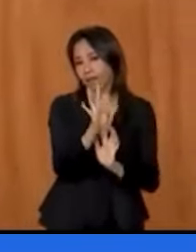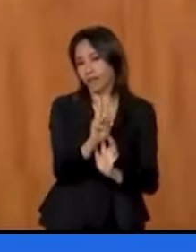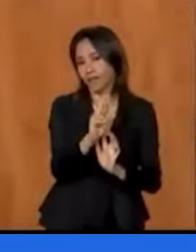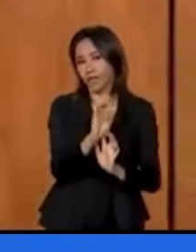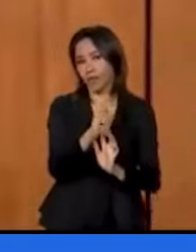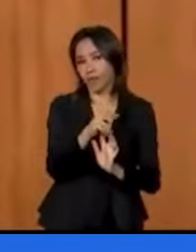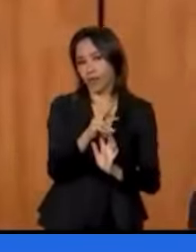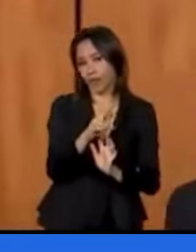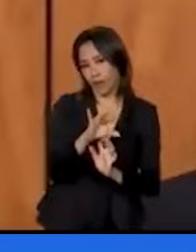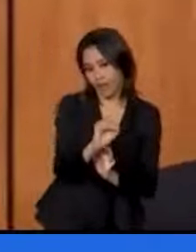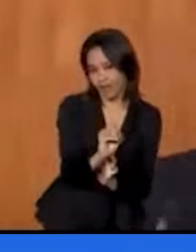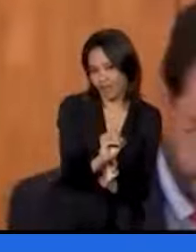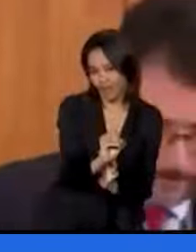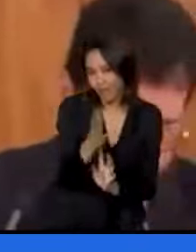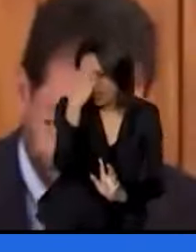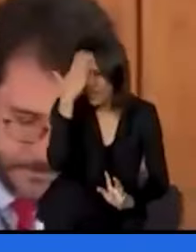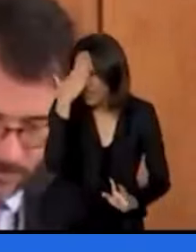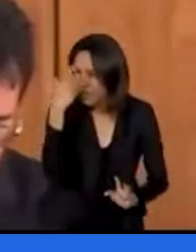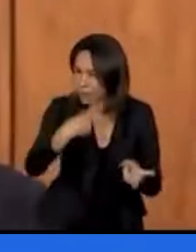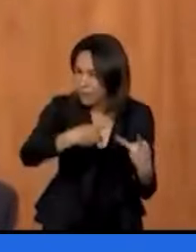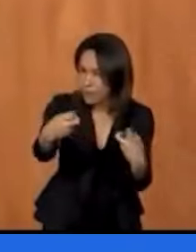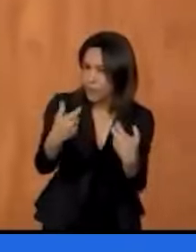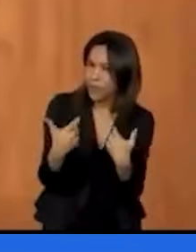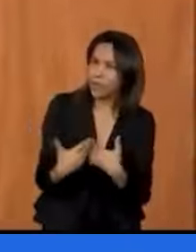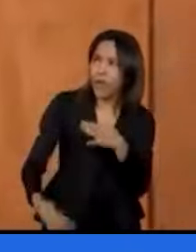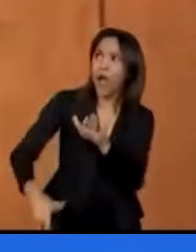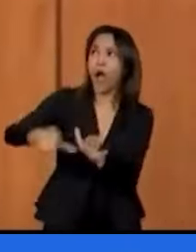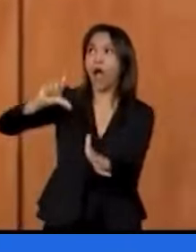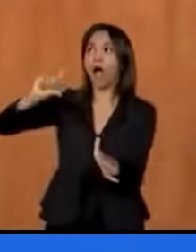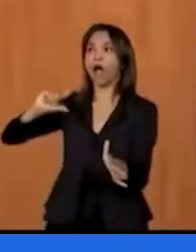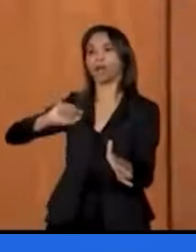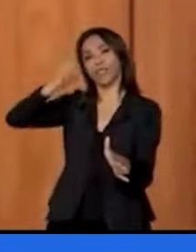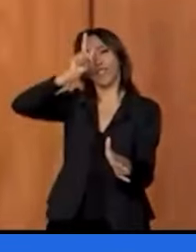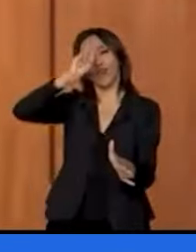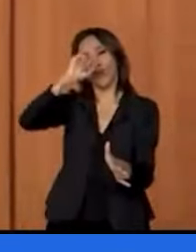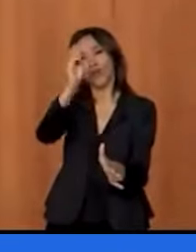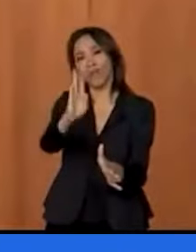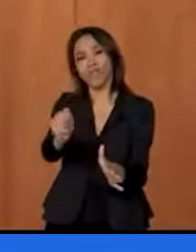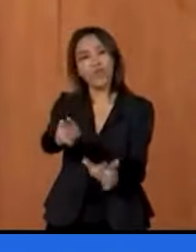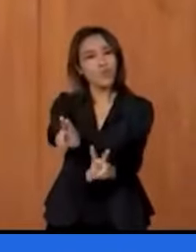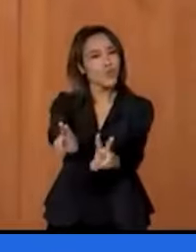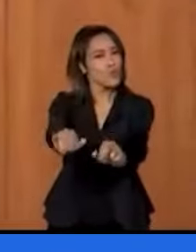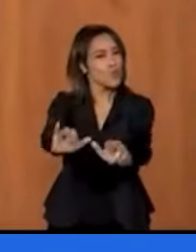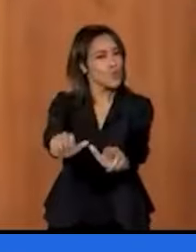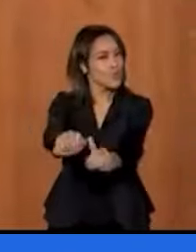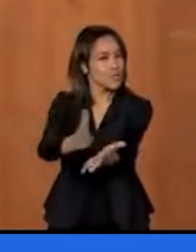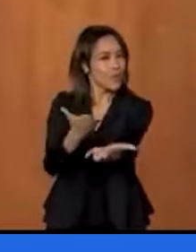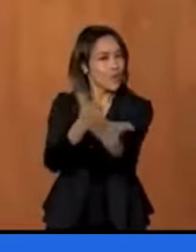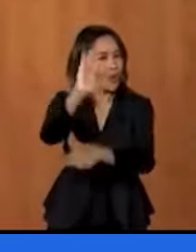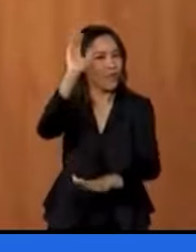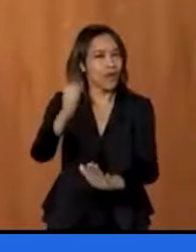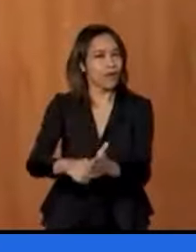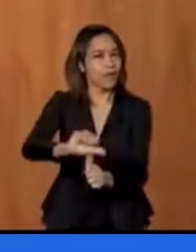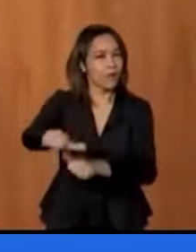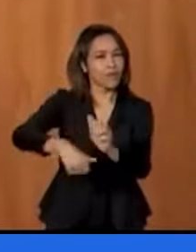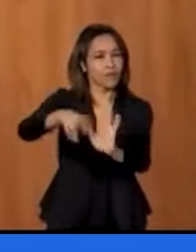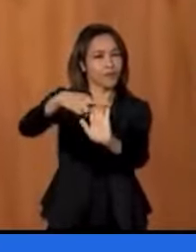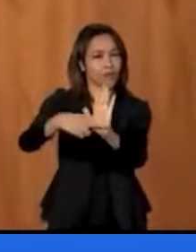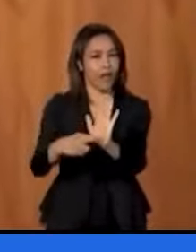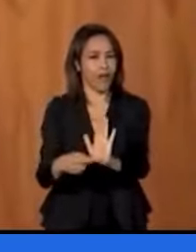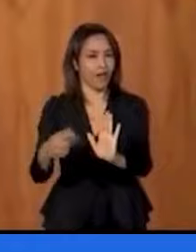deram conta de que nunca antes na história do Brasil tinha sido aprovado uma reforma tributária no